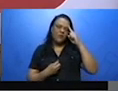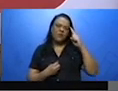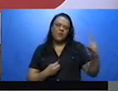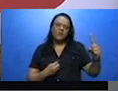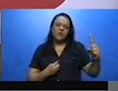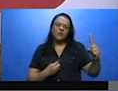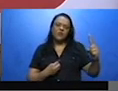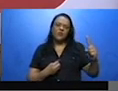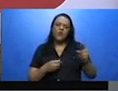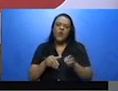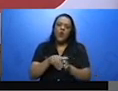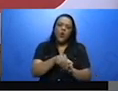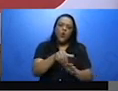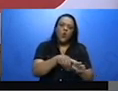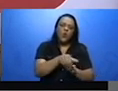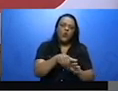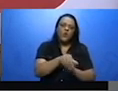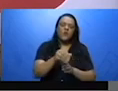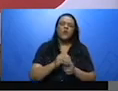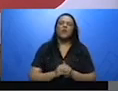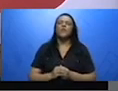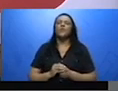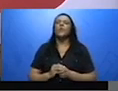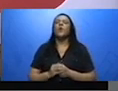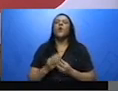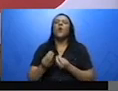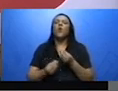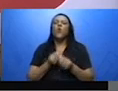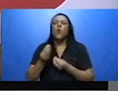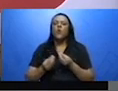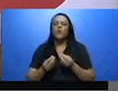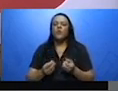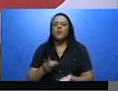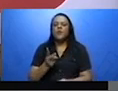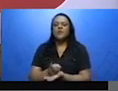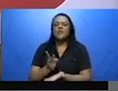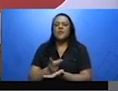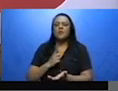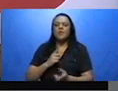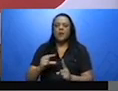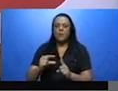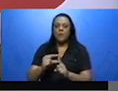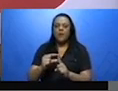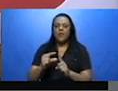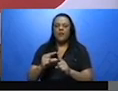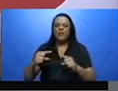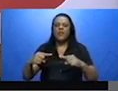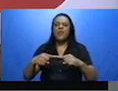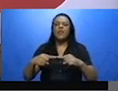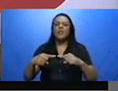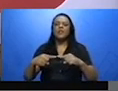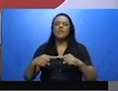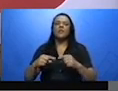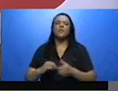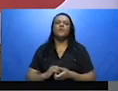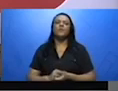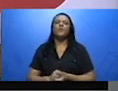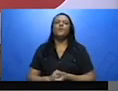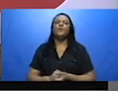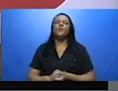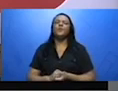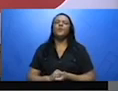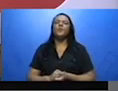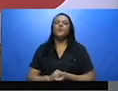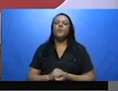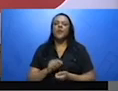conselho. E é introduzida por um conectivo, uma palavrinha que vai fazer uma ligação. Olha lá, palavra de ligação.